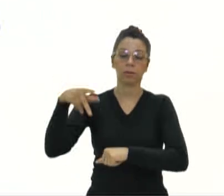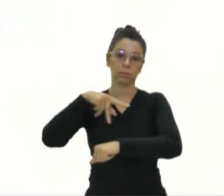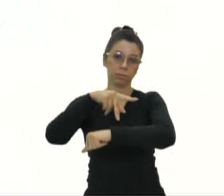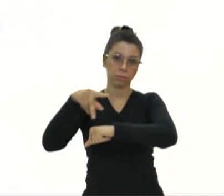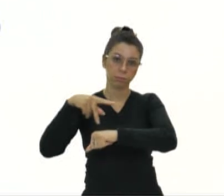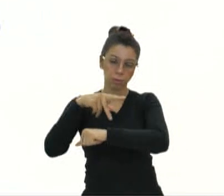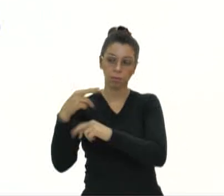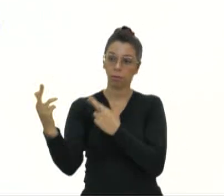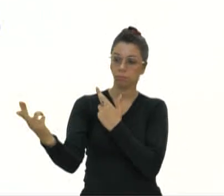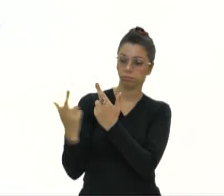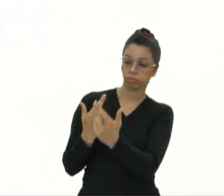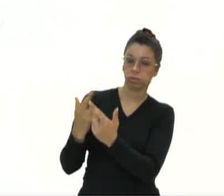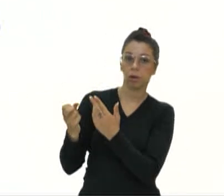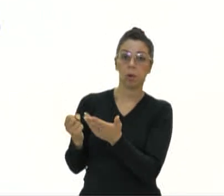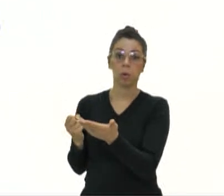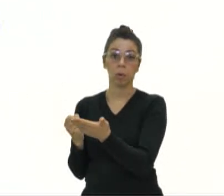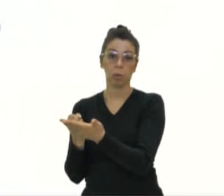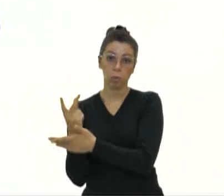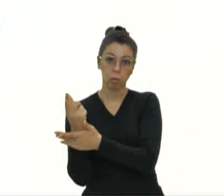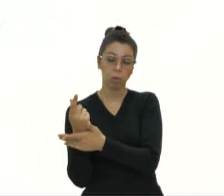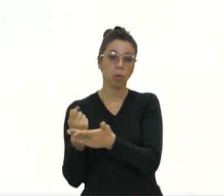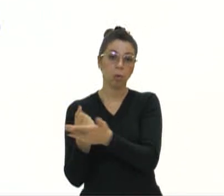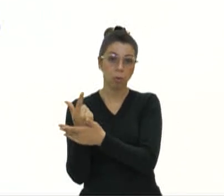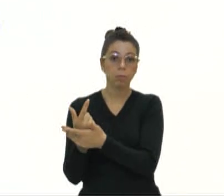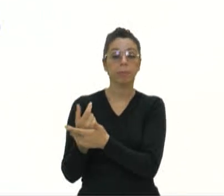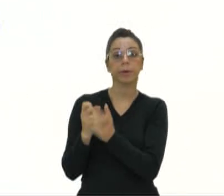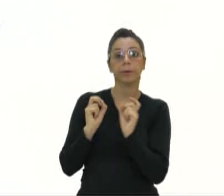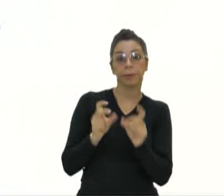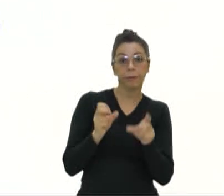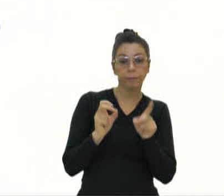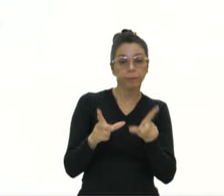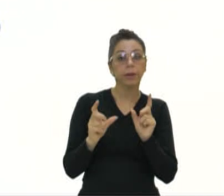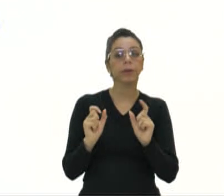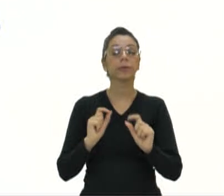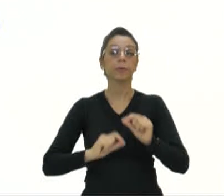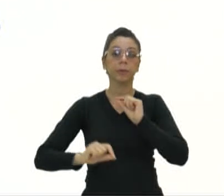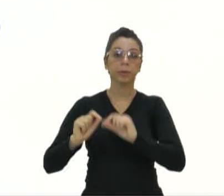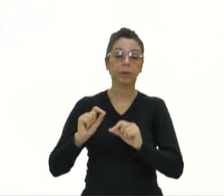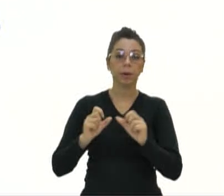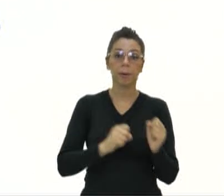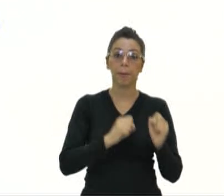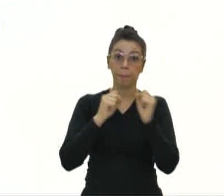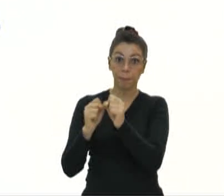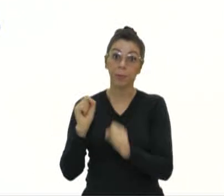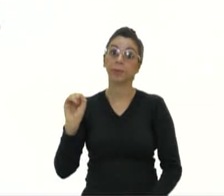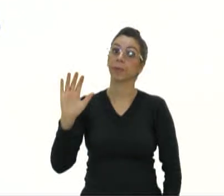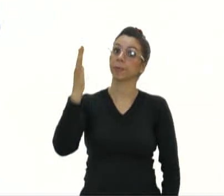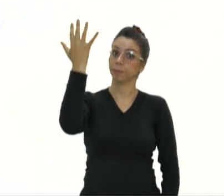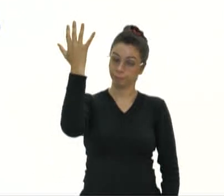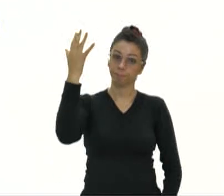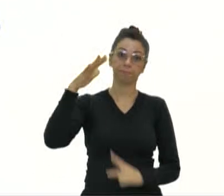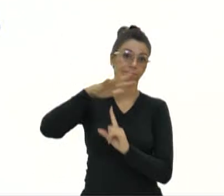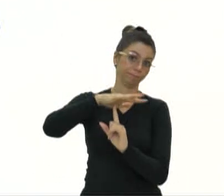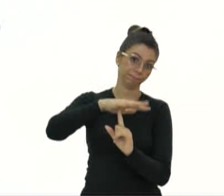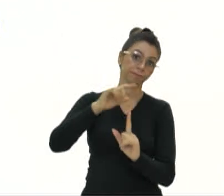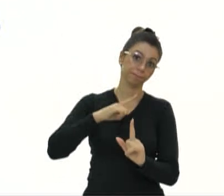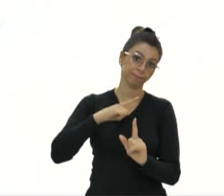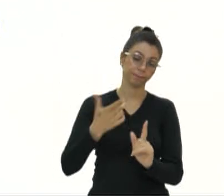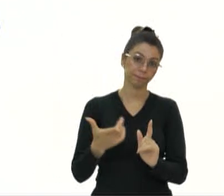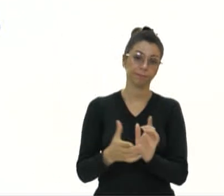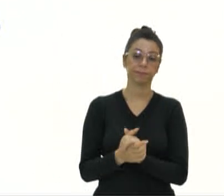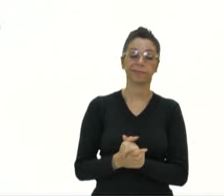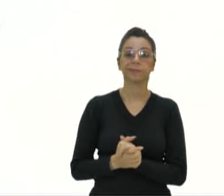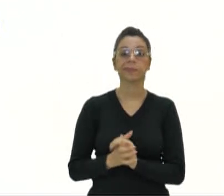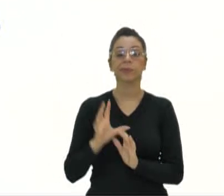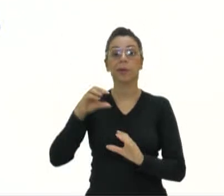esse relacionamento de compra e venda se veja por um grande potencial que o Paraná se mostra. E, logicamente,